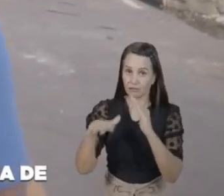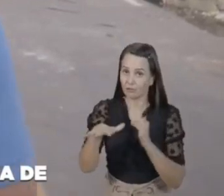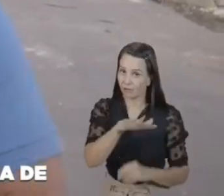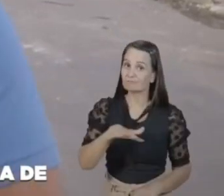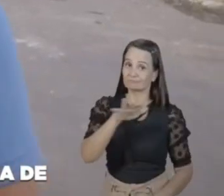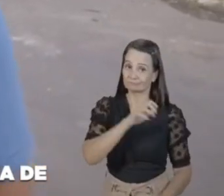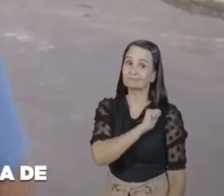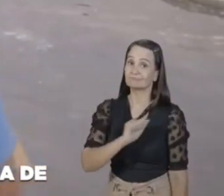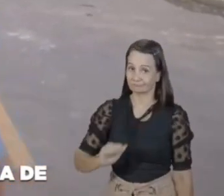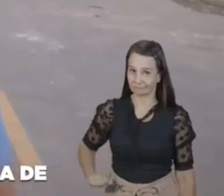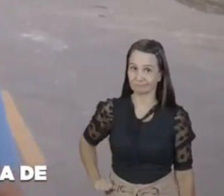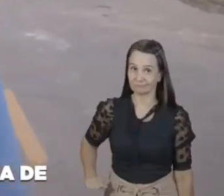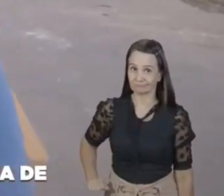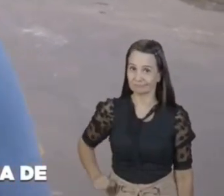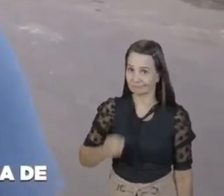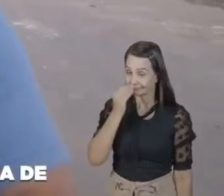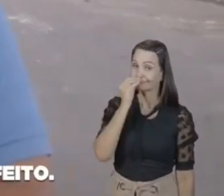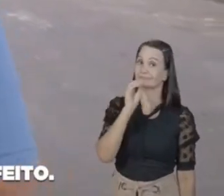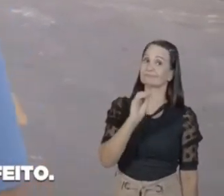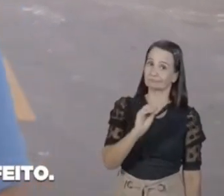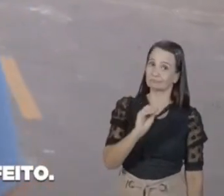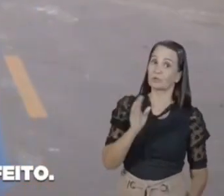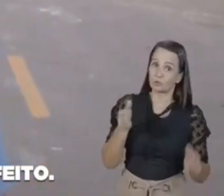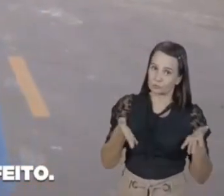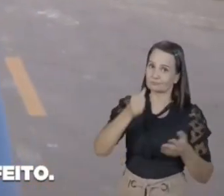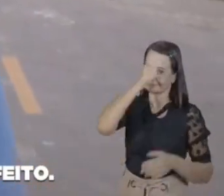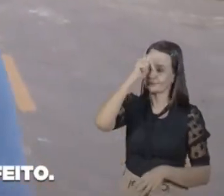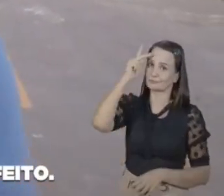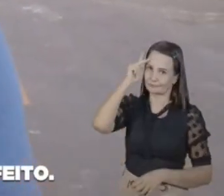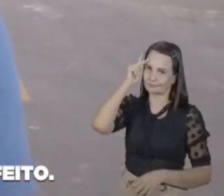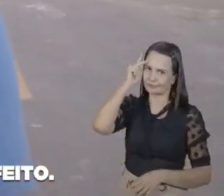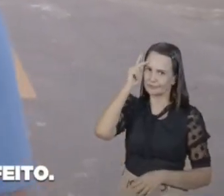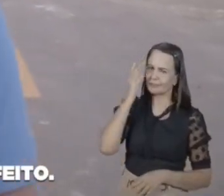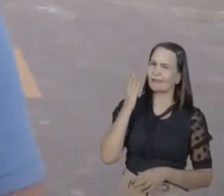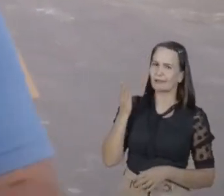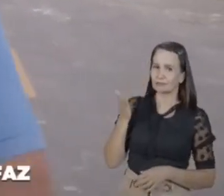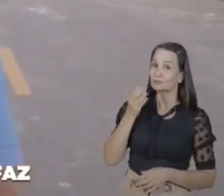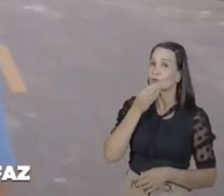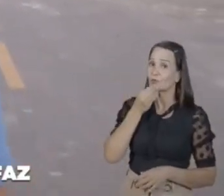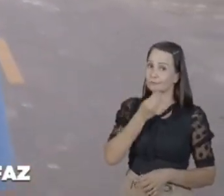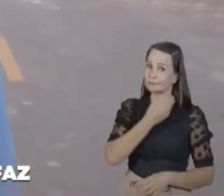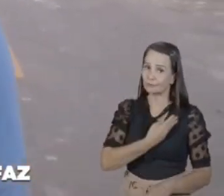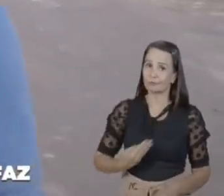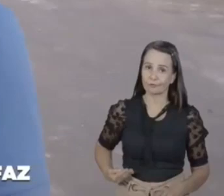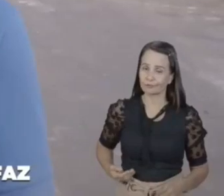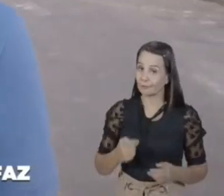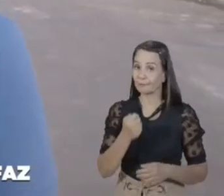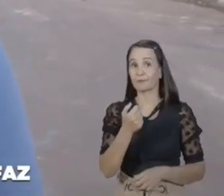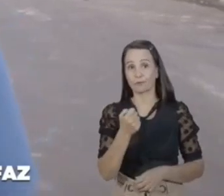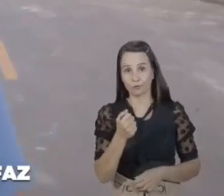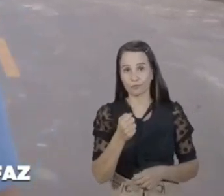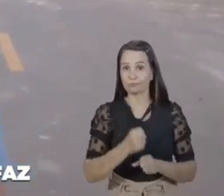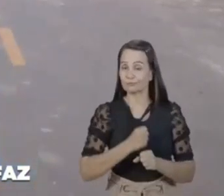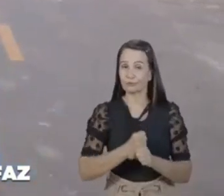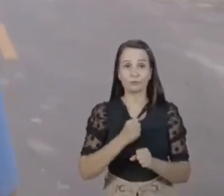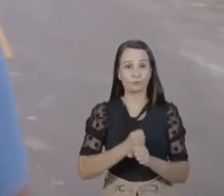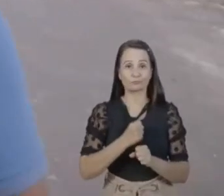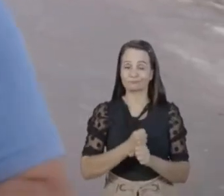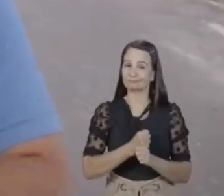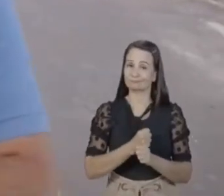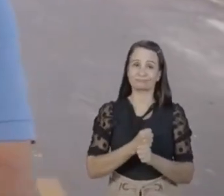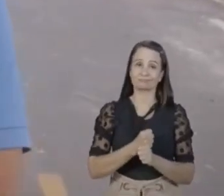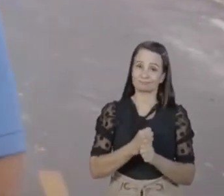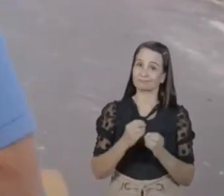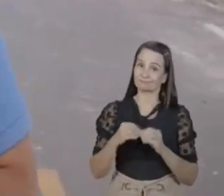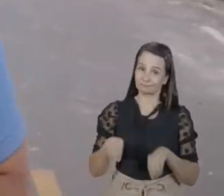O conjunto Vale Verde é mais uma área de Ananindeua esquecida pelo atual prefeito, aquele que governa para poucos e faz